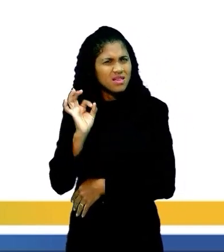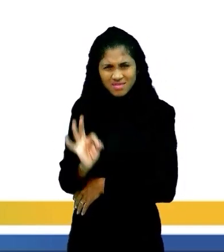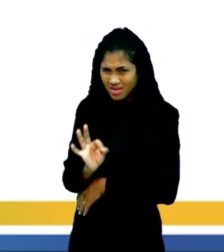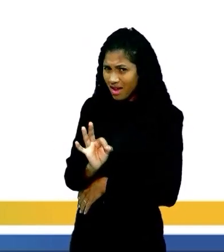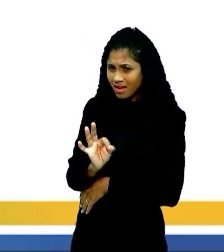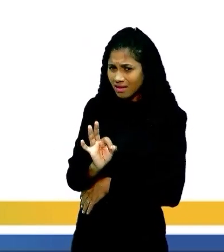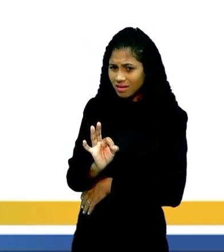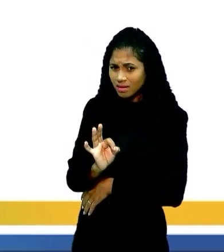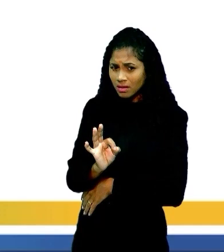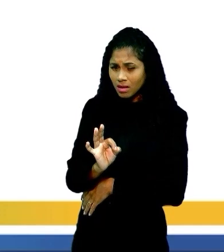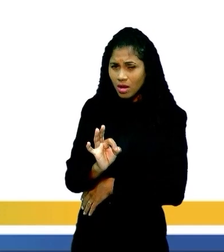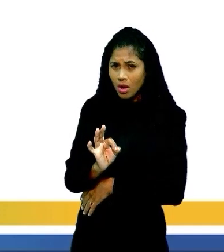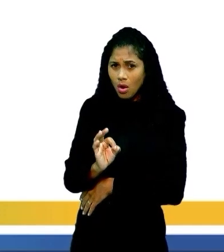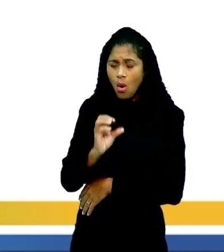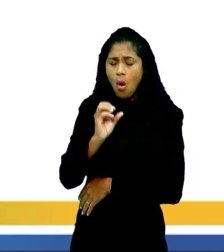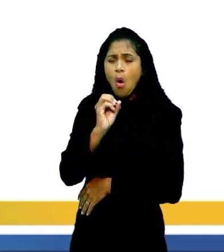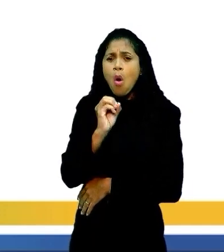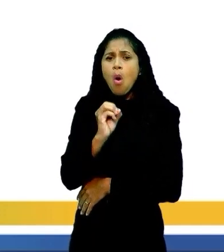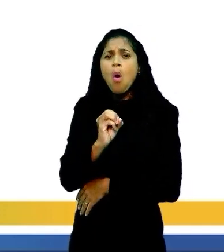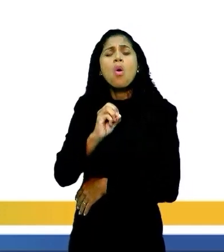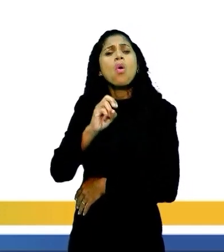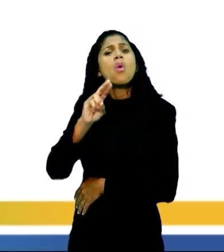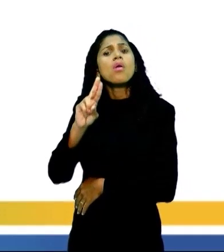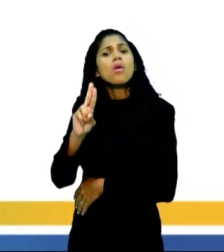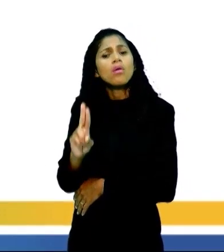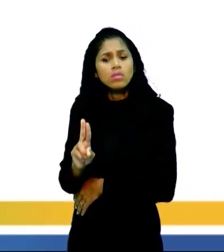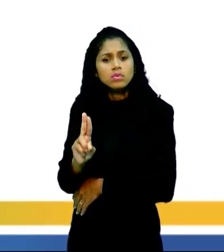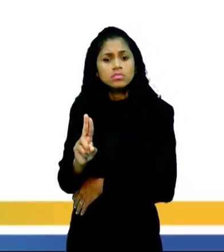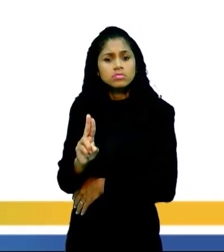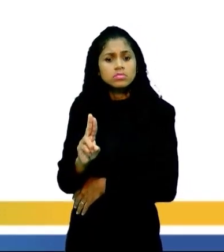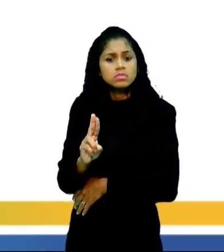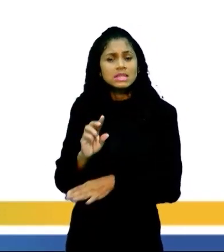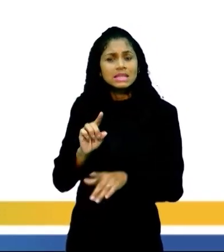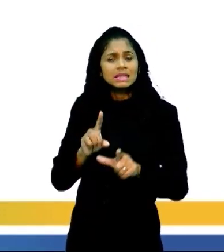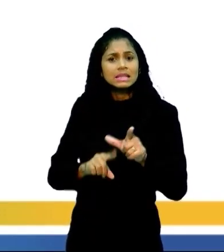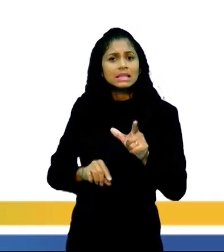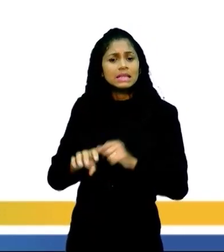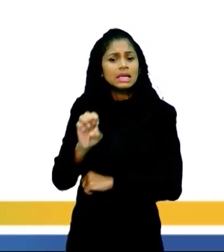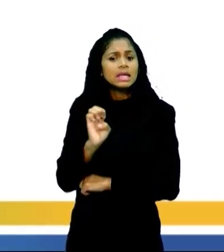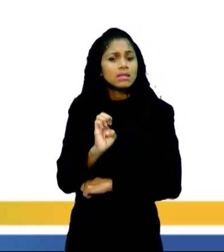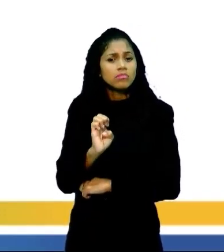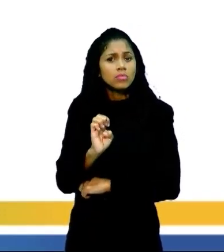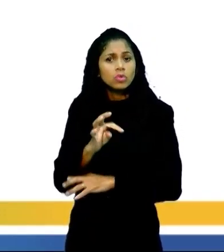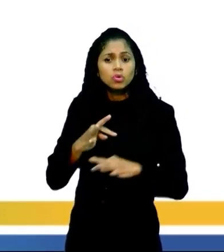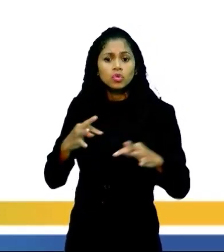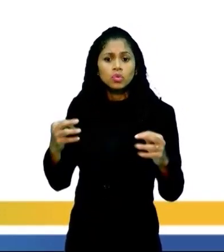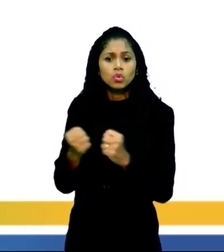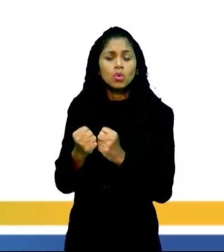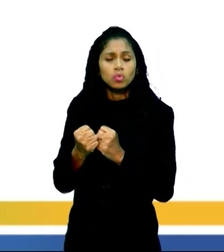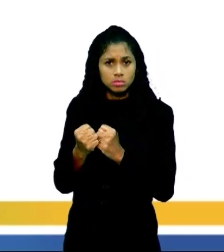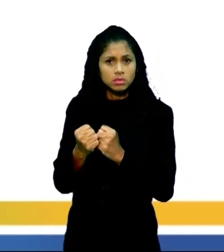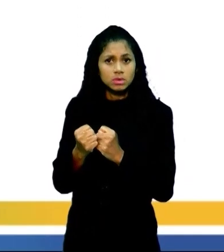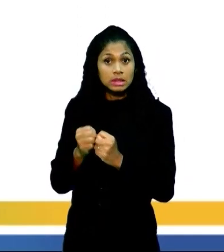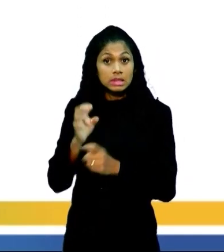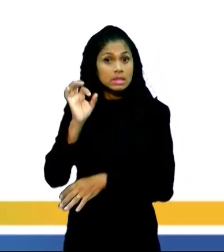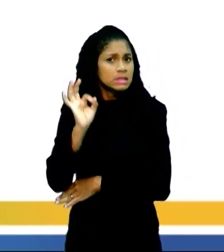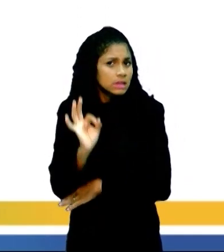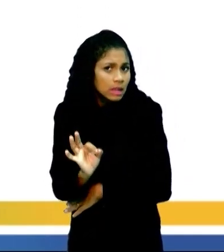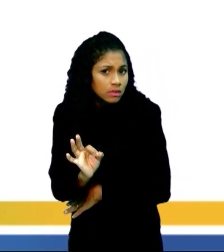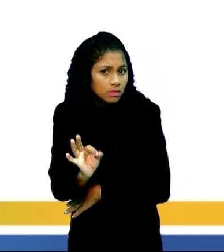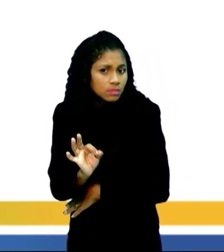primeira todas estão erradas, né? A última, todas estão corretas. Nesse caso aí, o que a gente pode